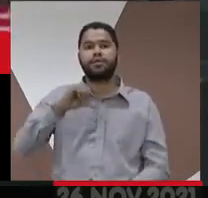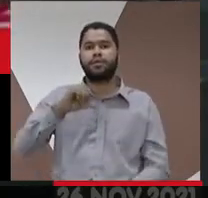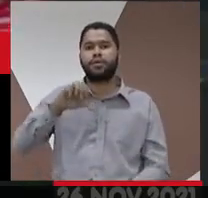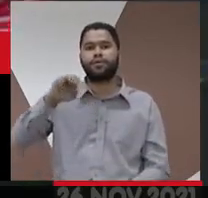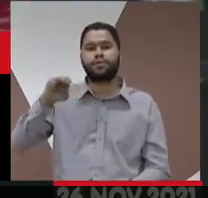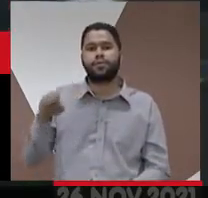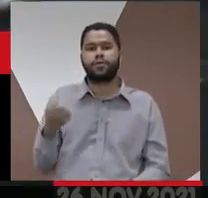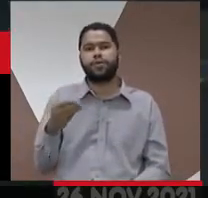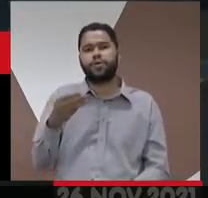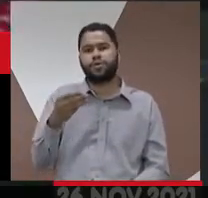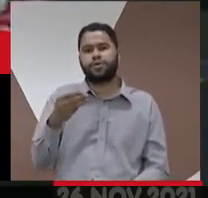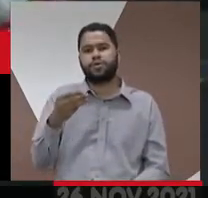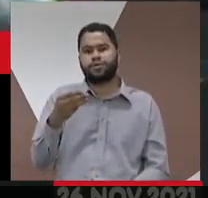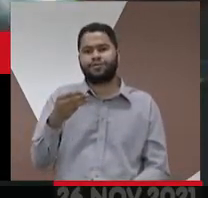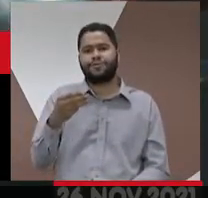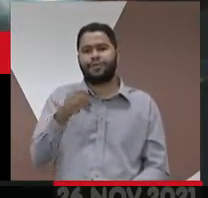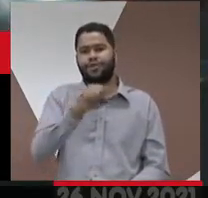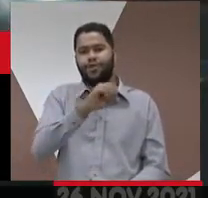e 800.